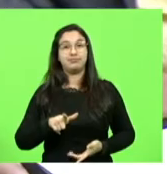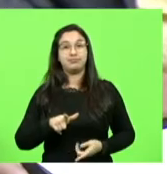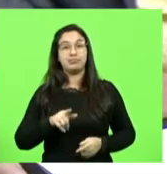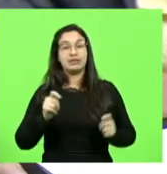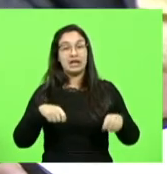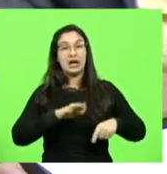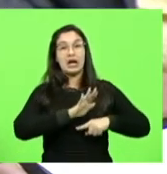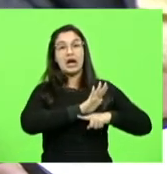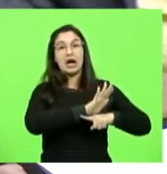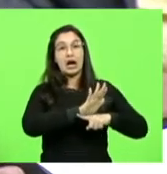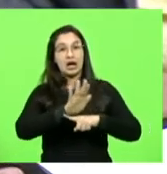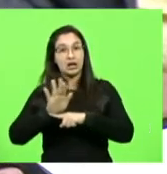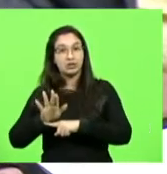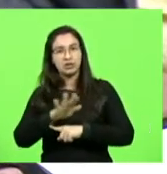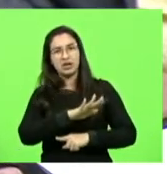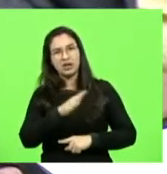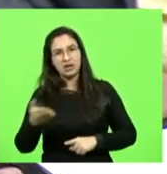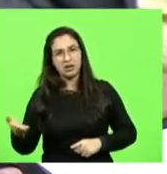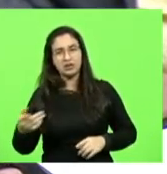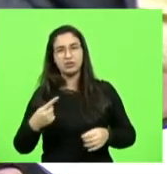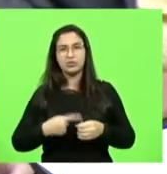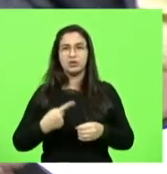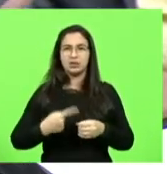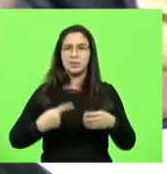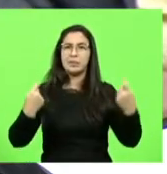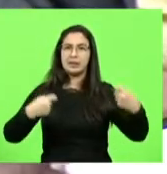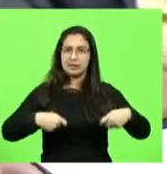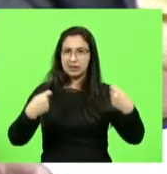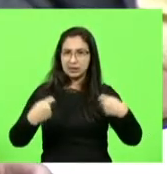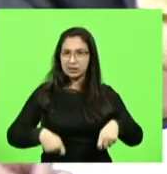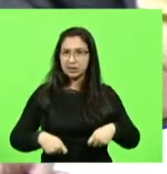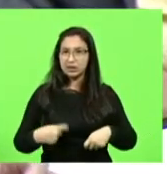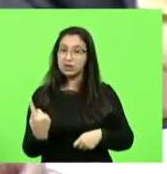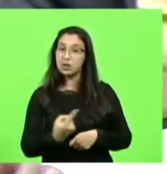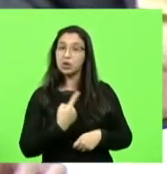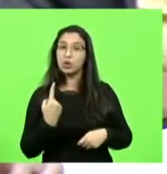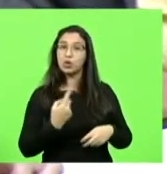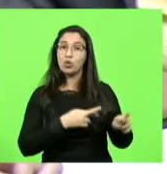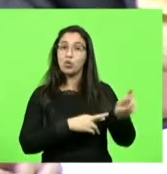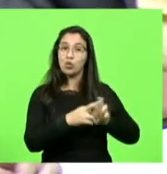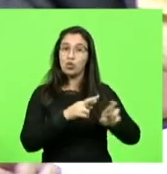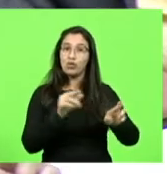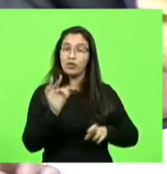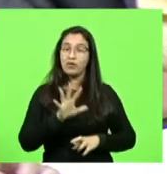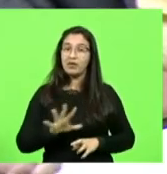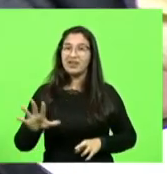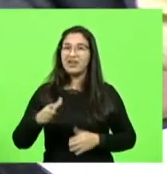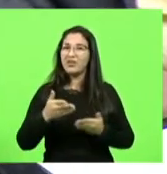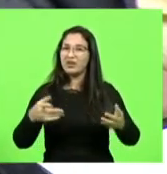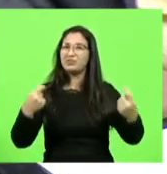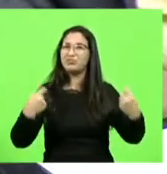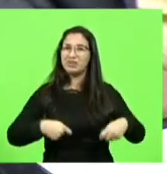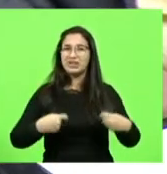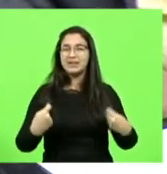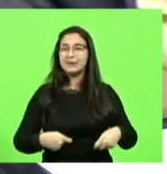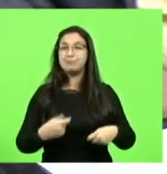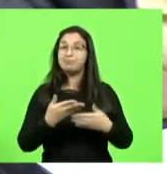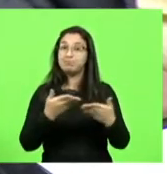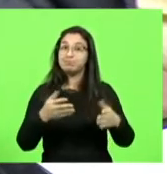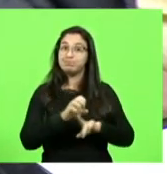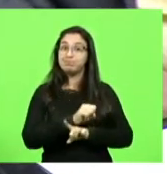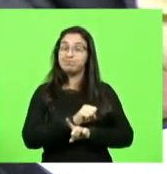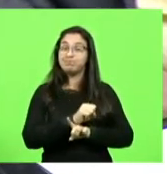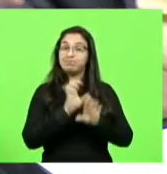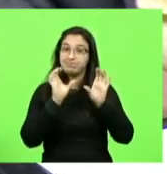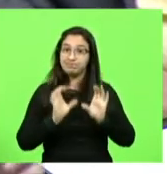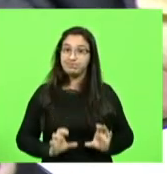realmente esses municípios que tanto necessitam, essas nossas rodovias federais que tanto necessitam, e esses cidadãos ali que